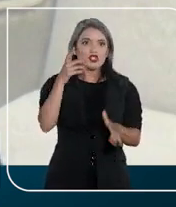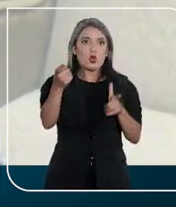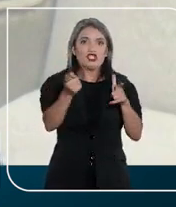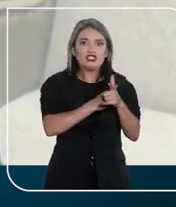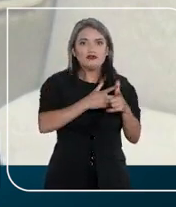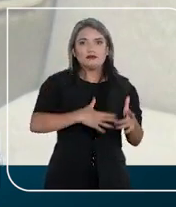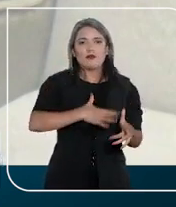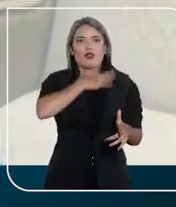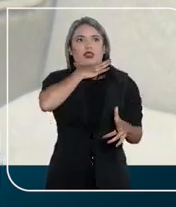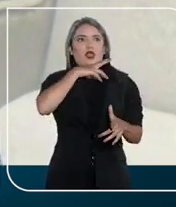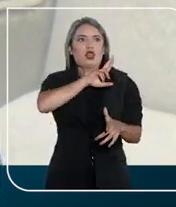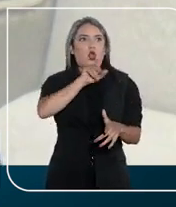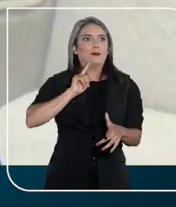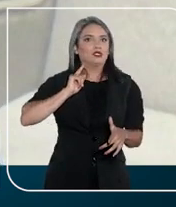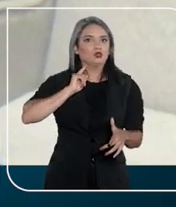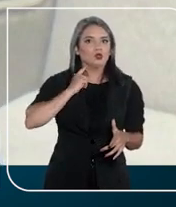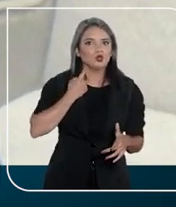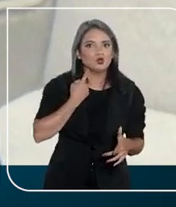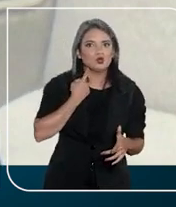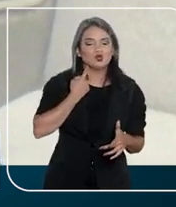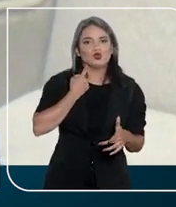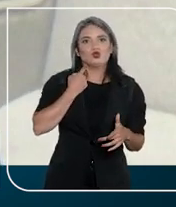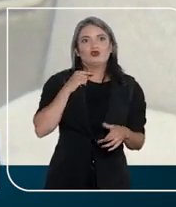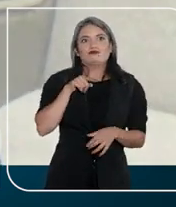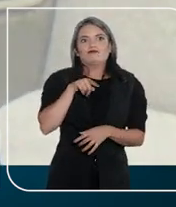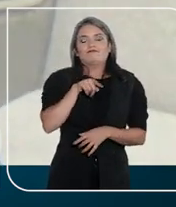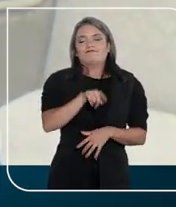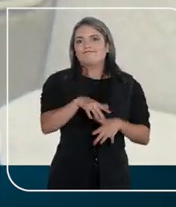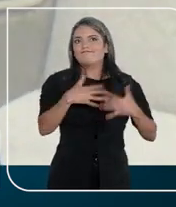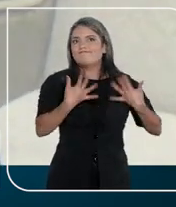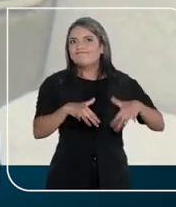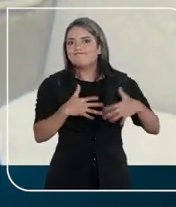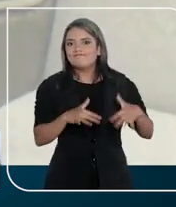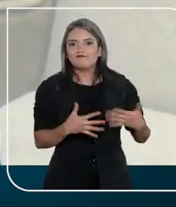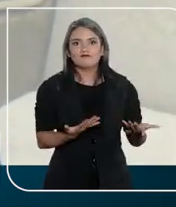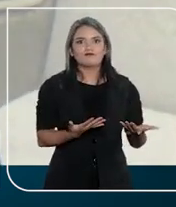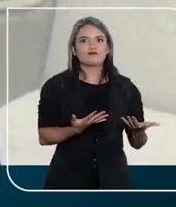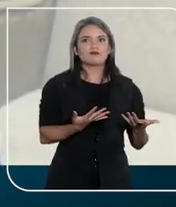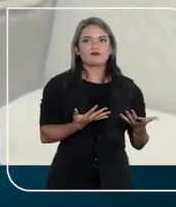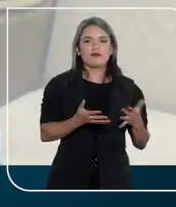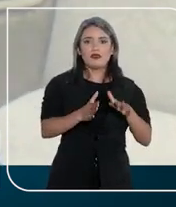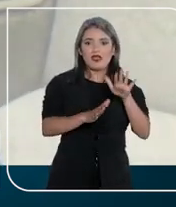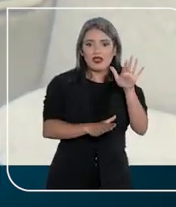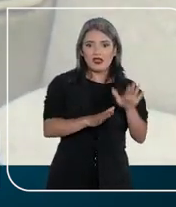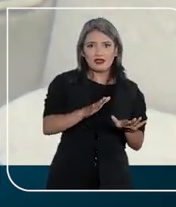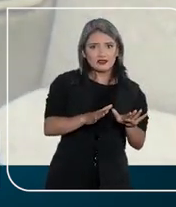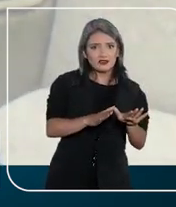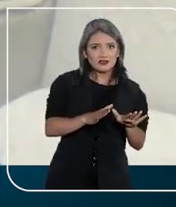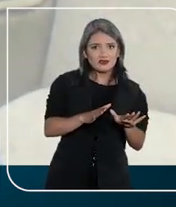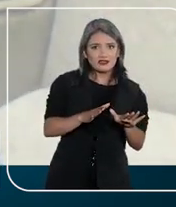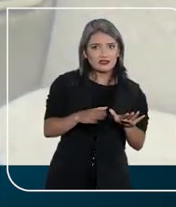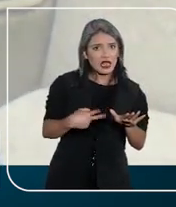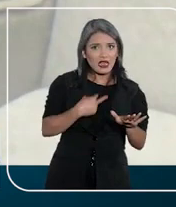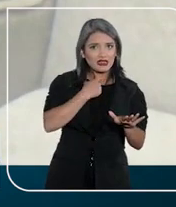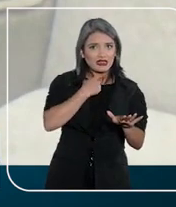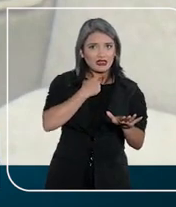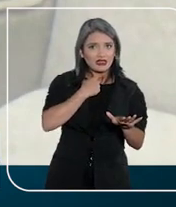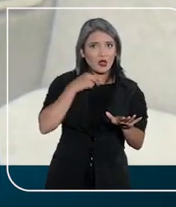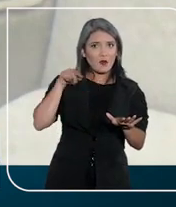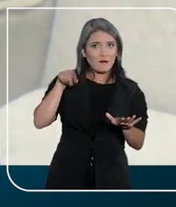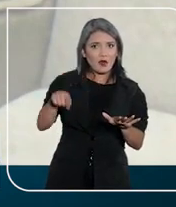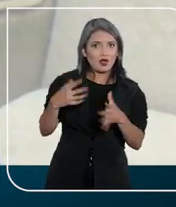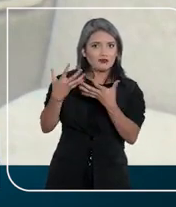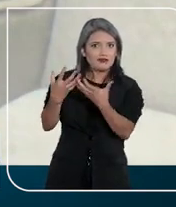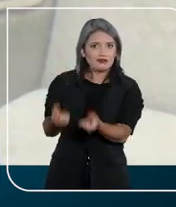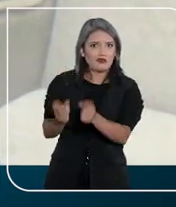no cartório e acabam sendo consideradas não recomendadas nessa investigação social,